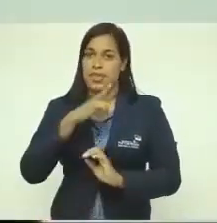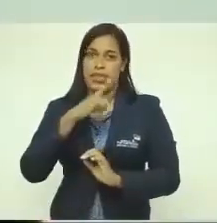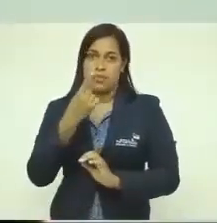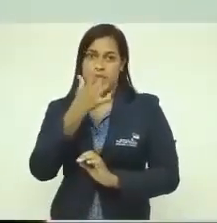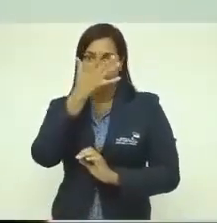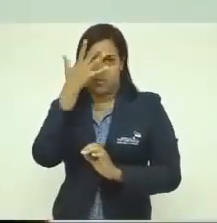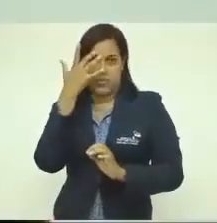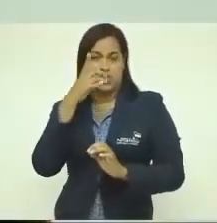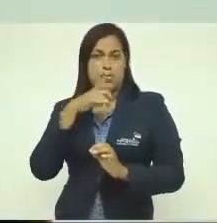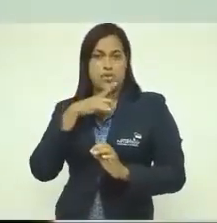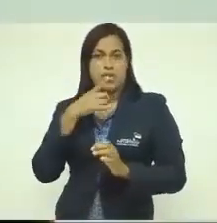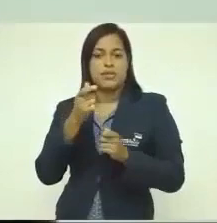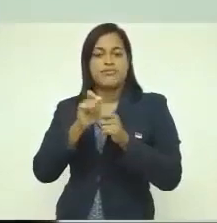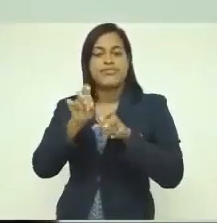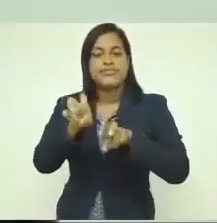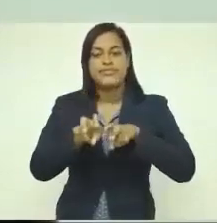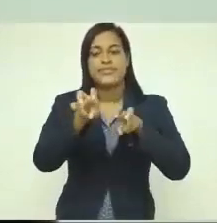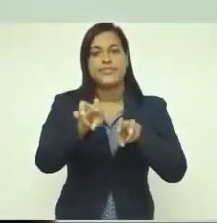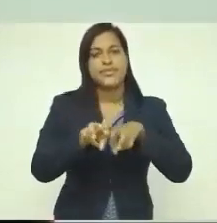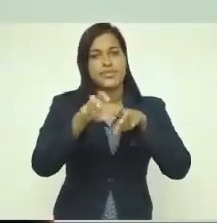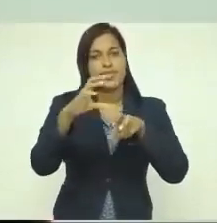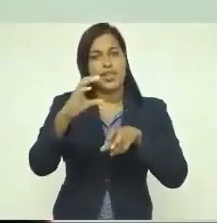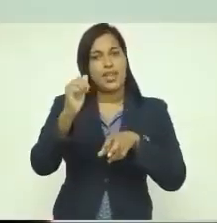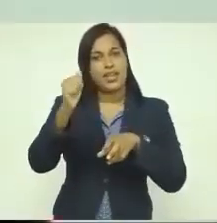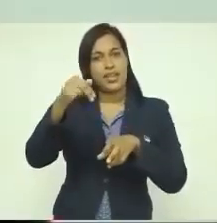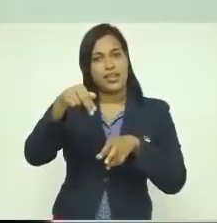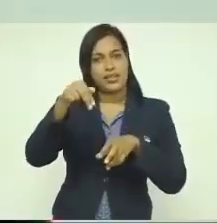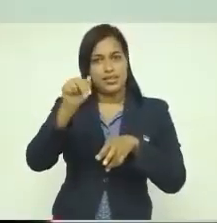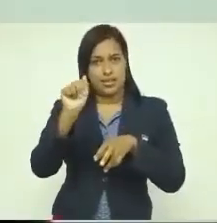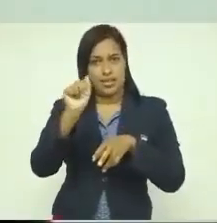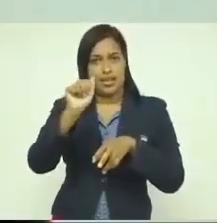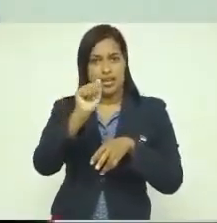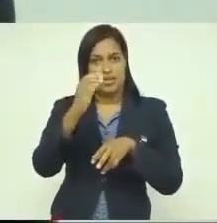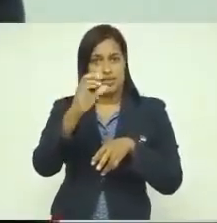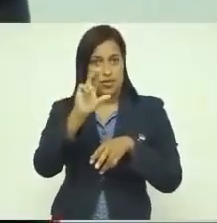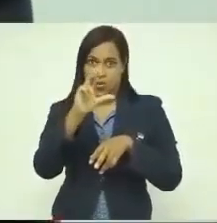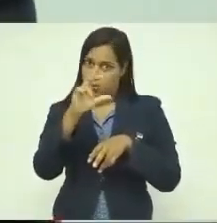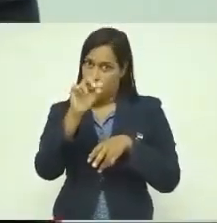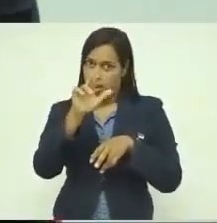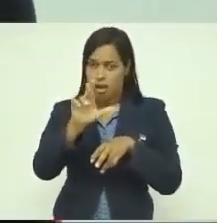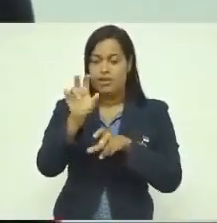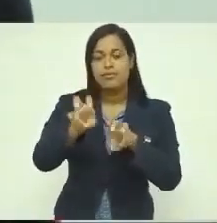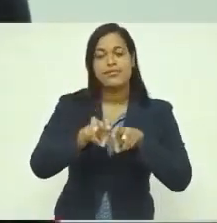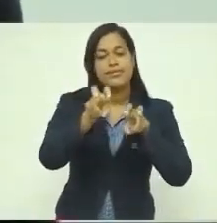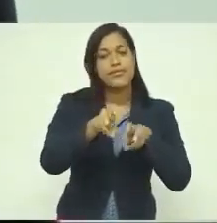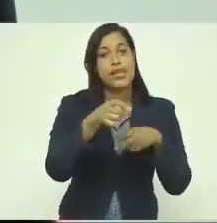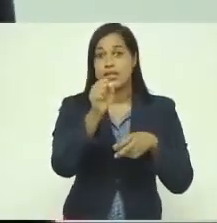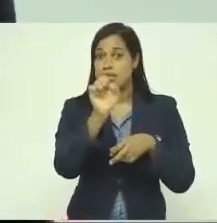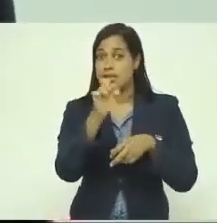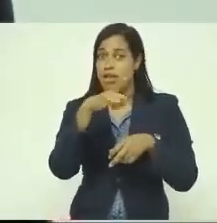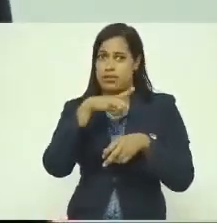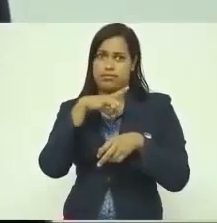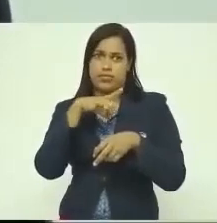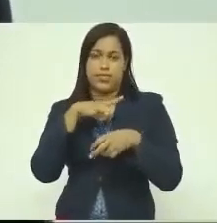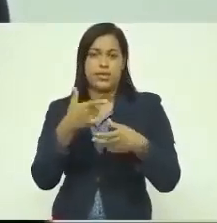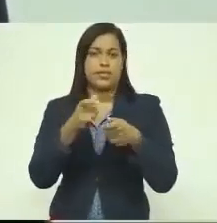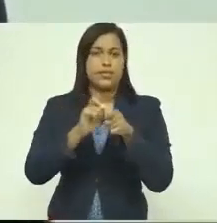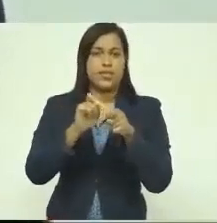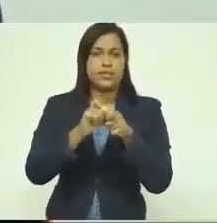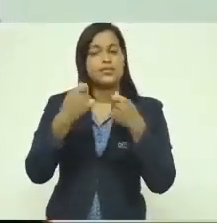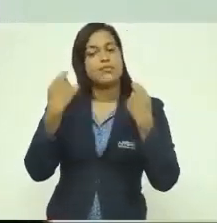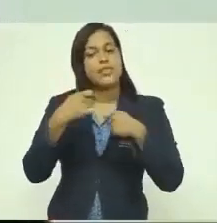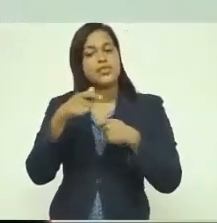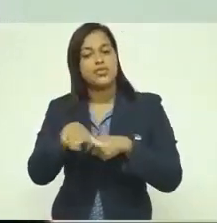produz cana-de-açúcar. Se eu produzo cana-de-açúcar, eu posso, com a minha cana, decidir se